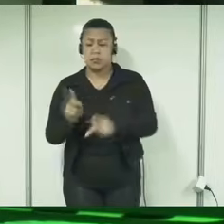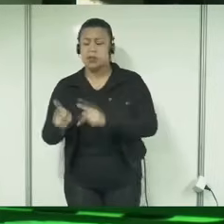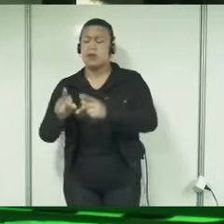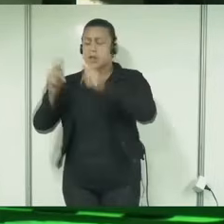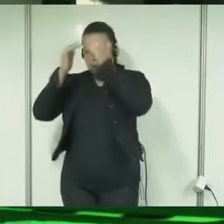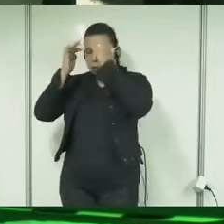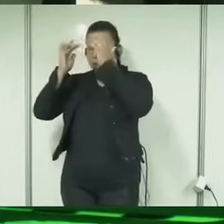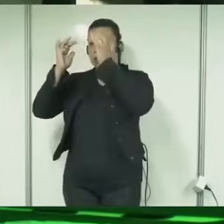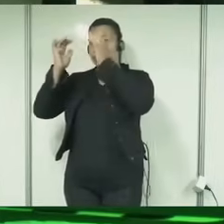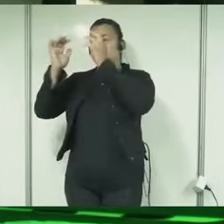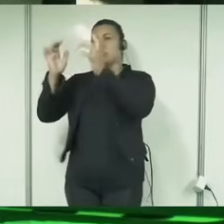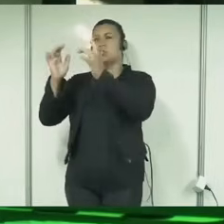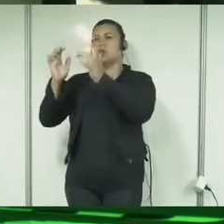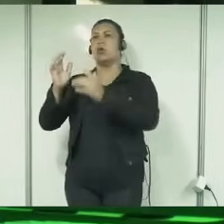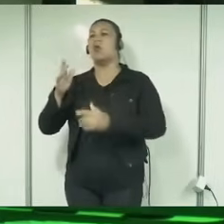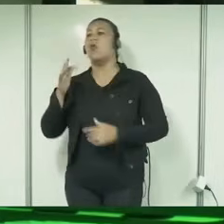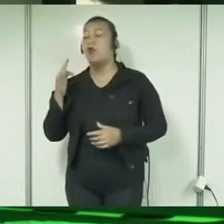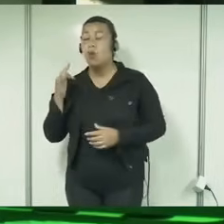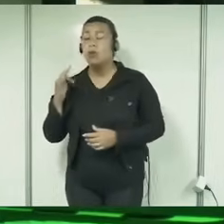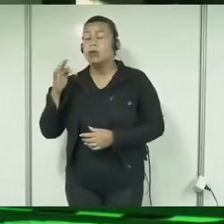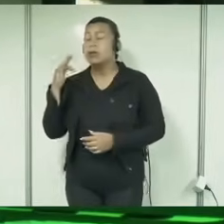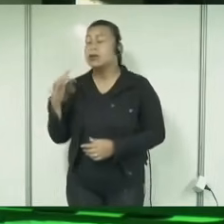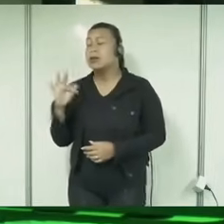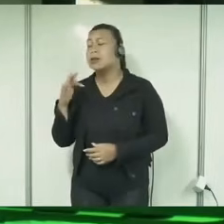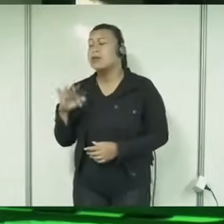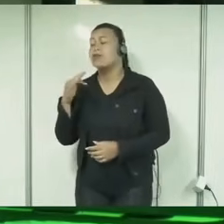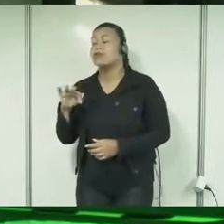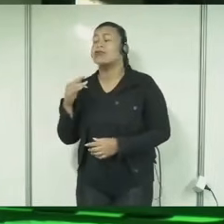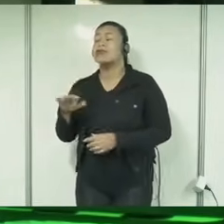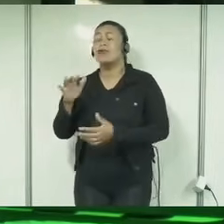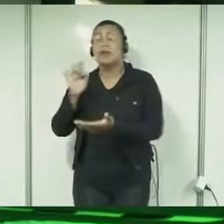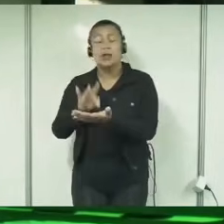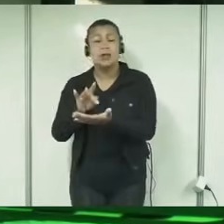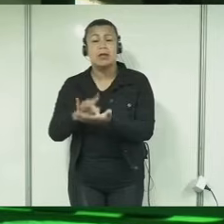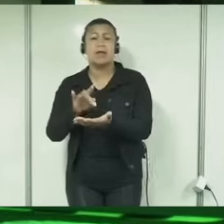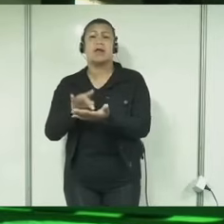a morte de quem nós amamos. Só que